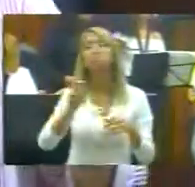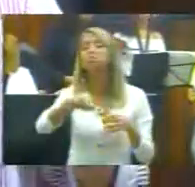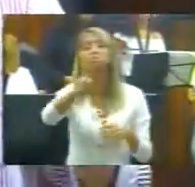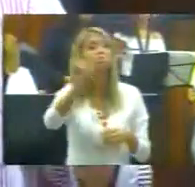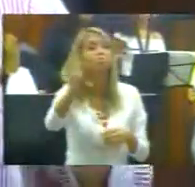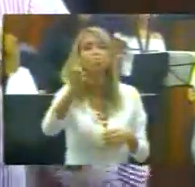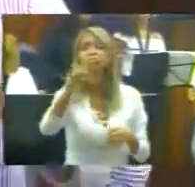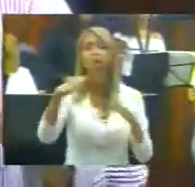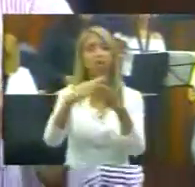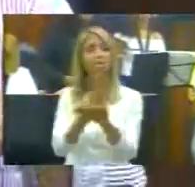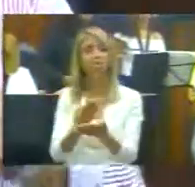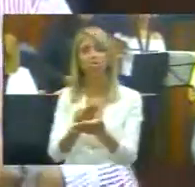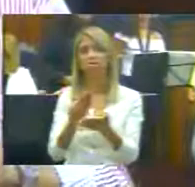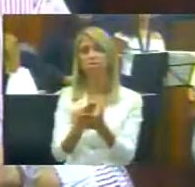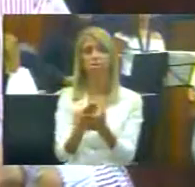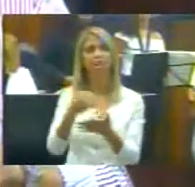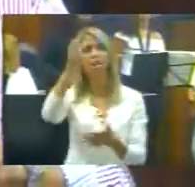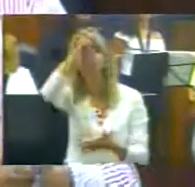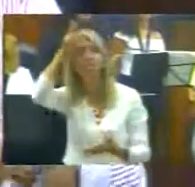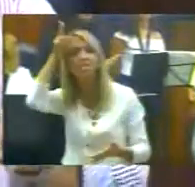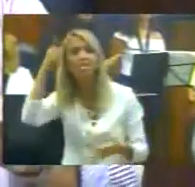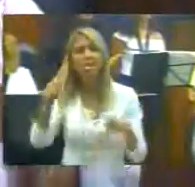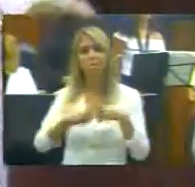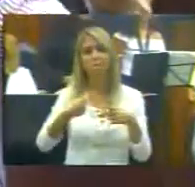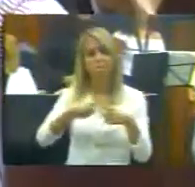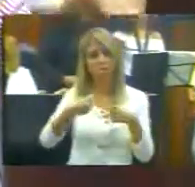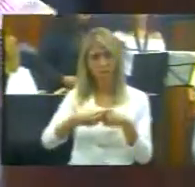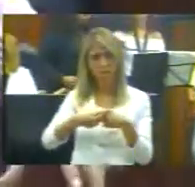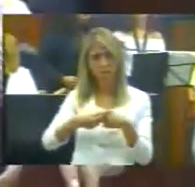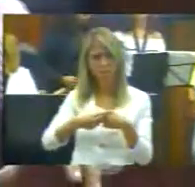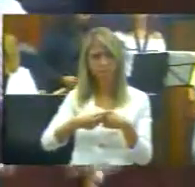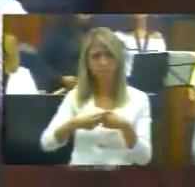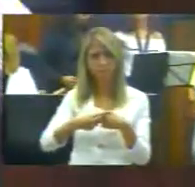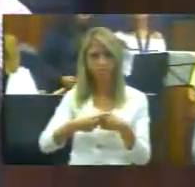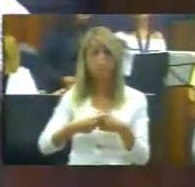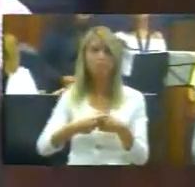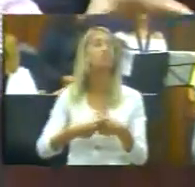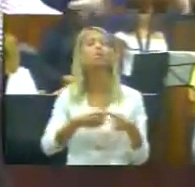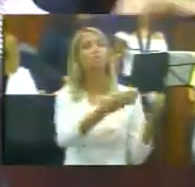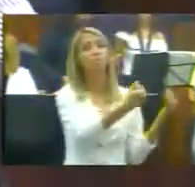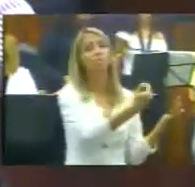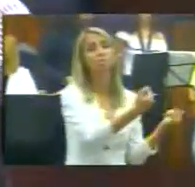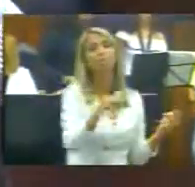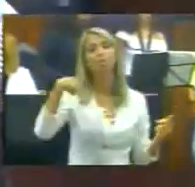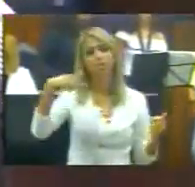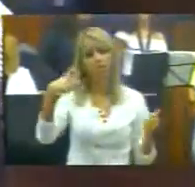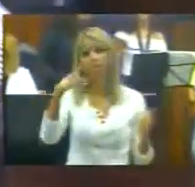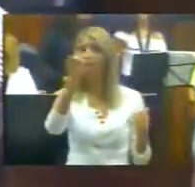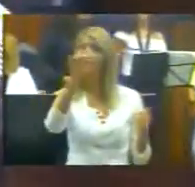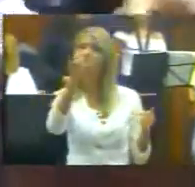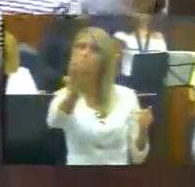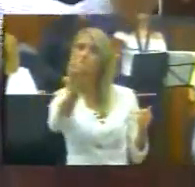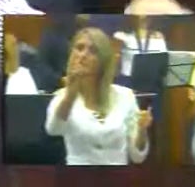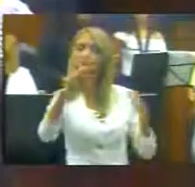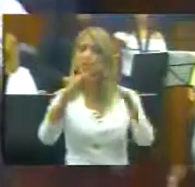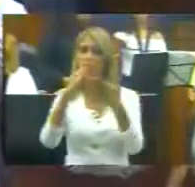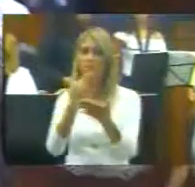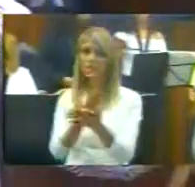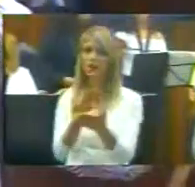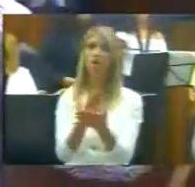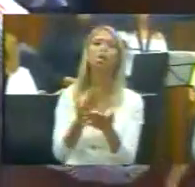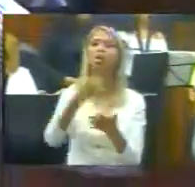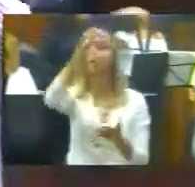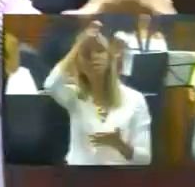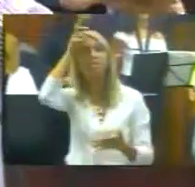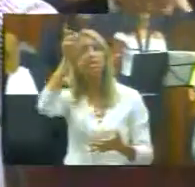pública. Porque a atuação de parlamentar, ela não incide apenas sobre o setor público, é sobre a